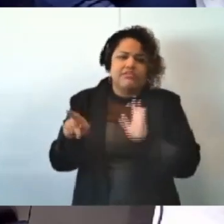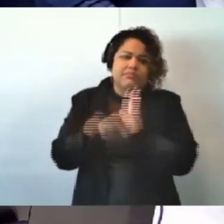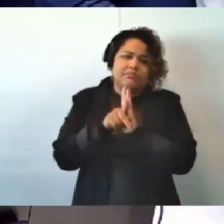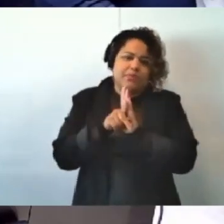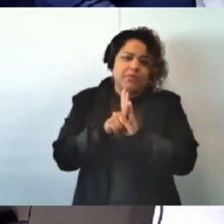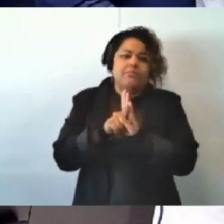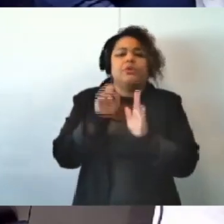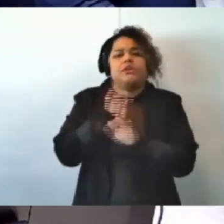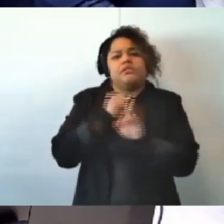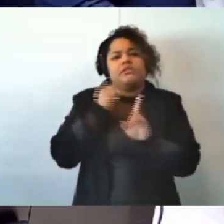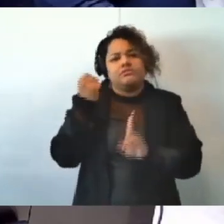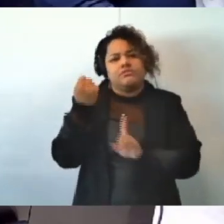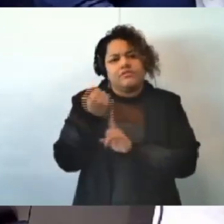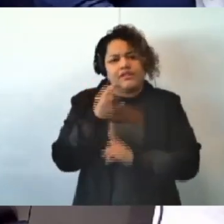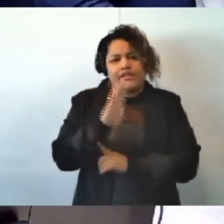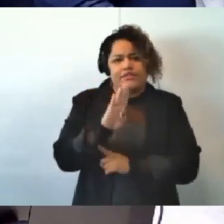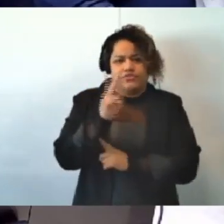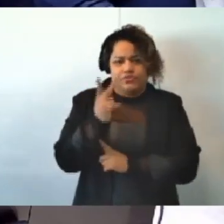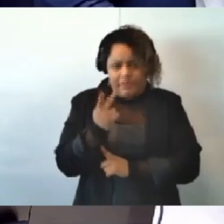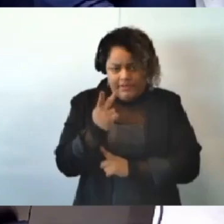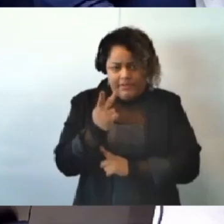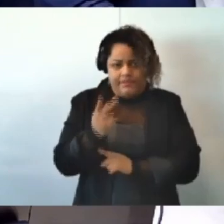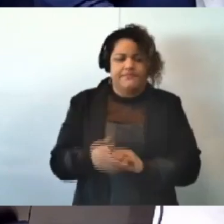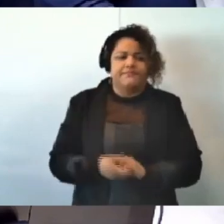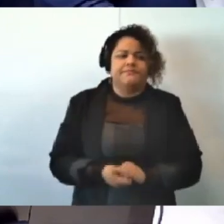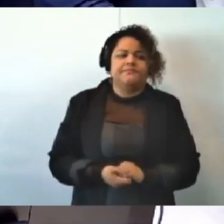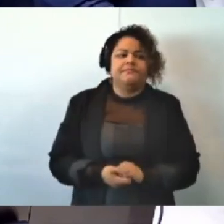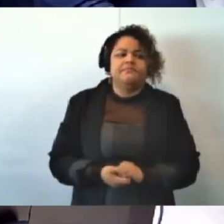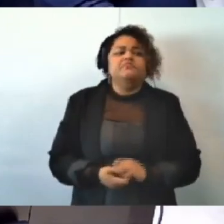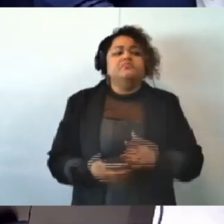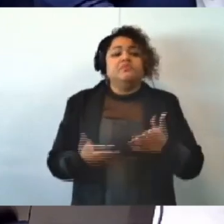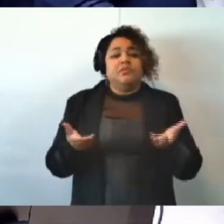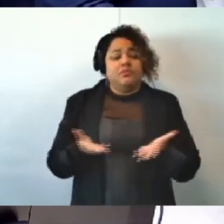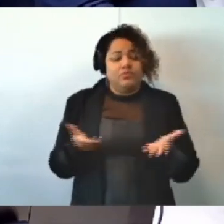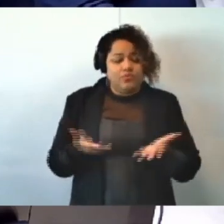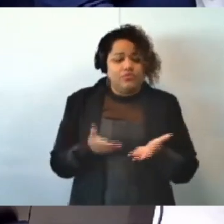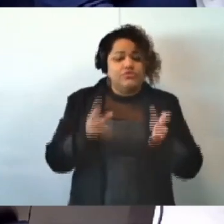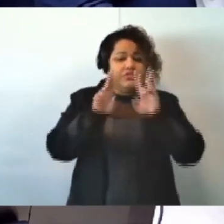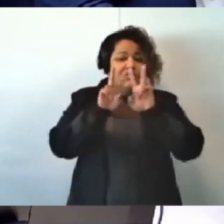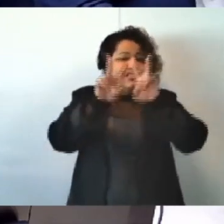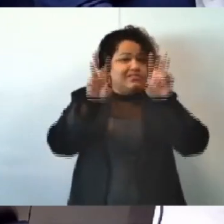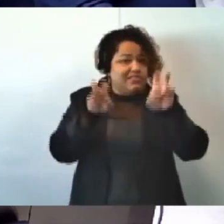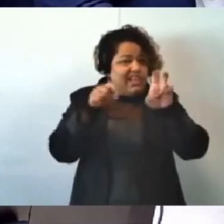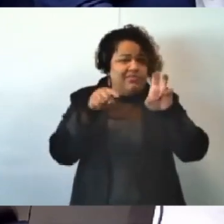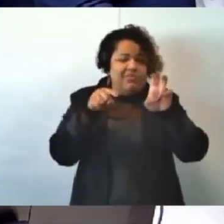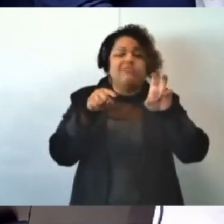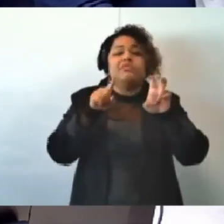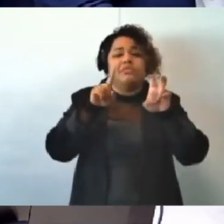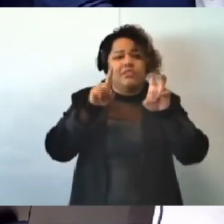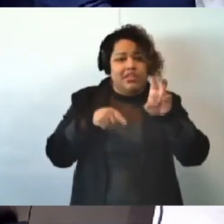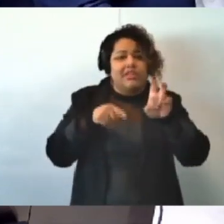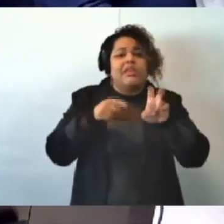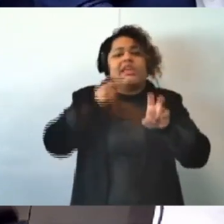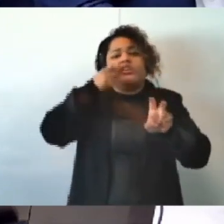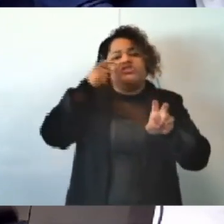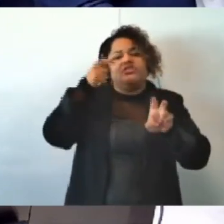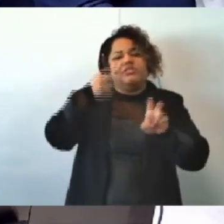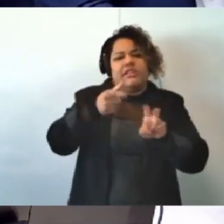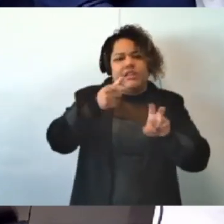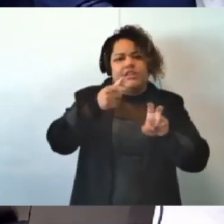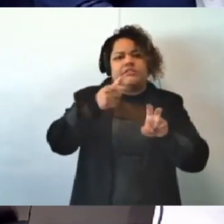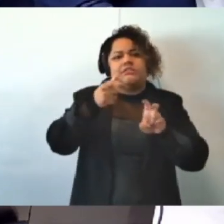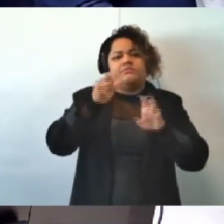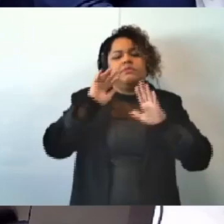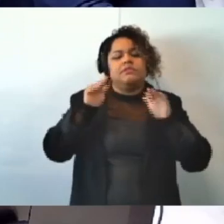E hoje temos um assunto que interessa mais precisamente, né,